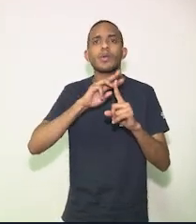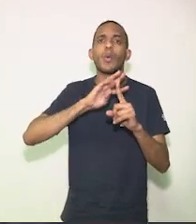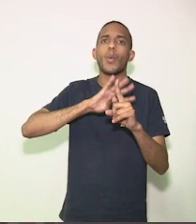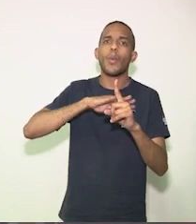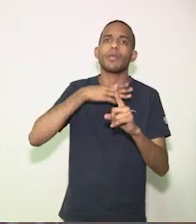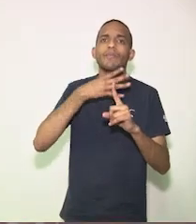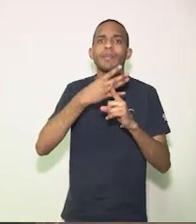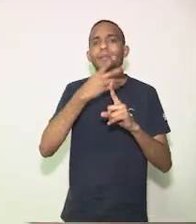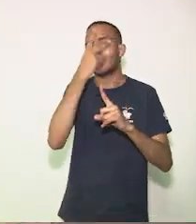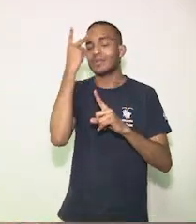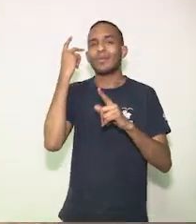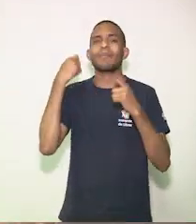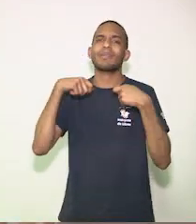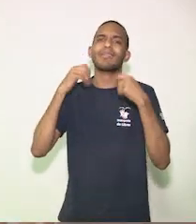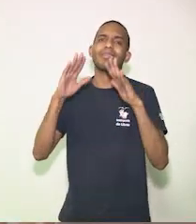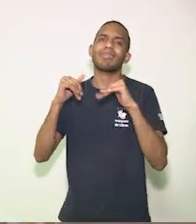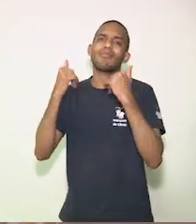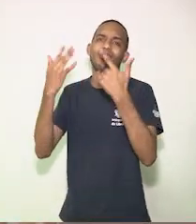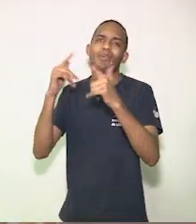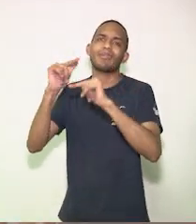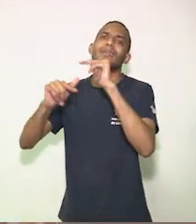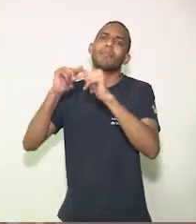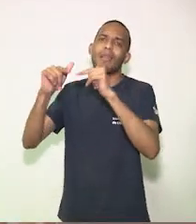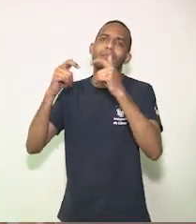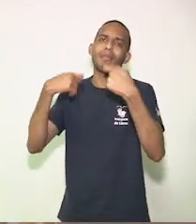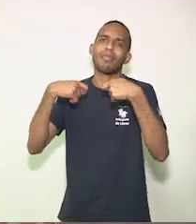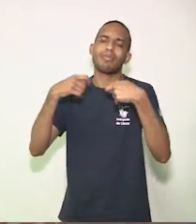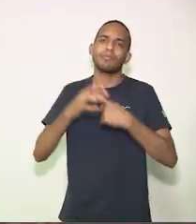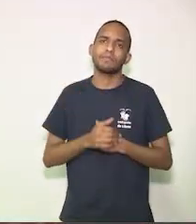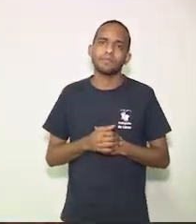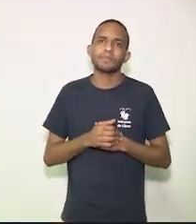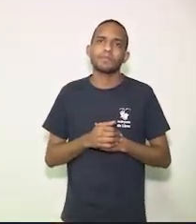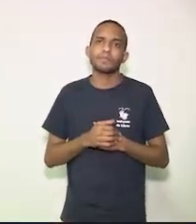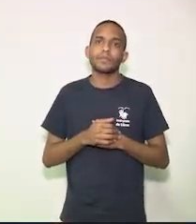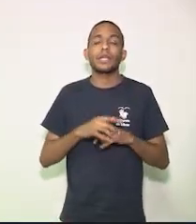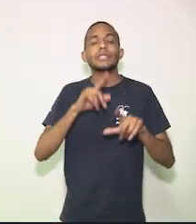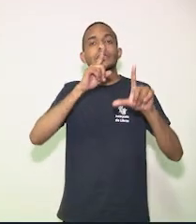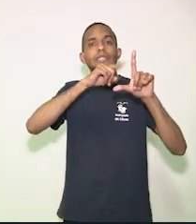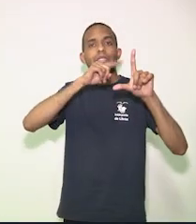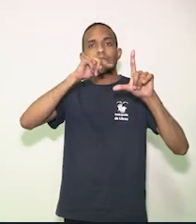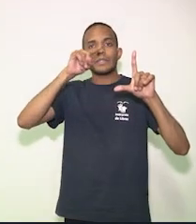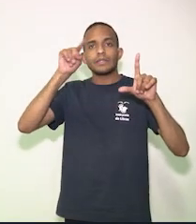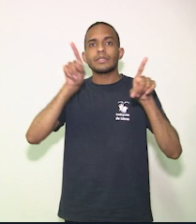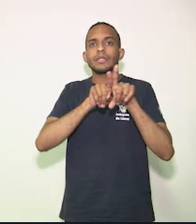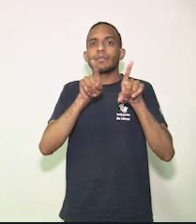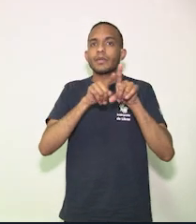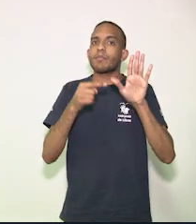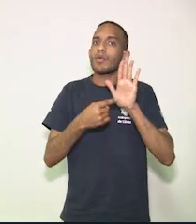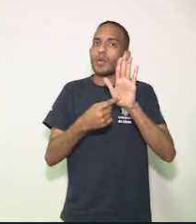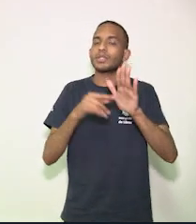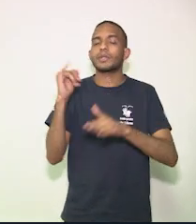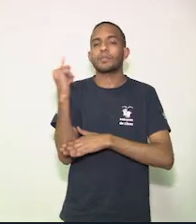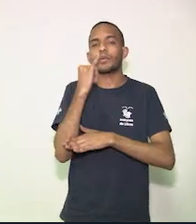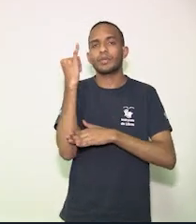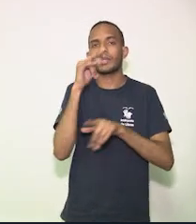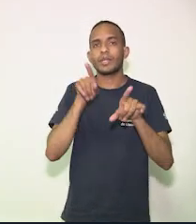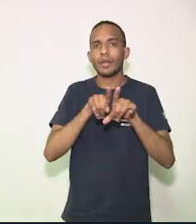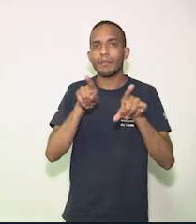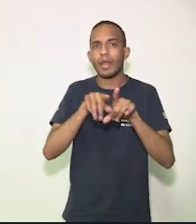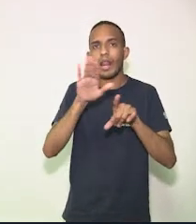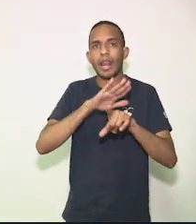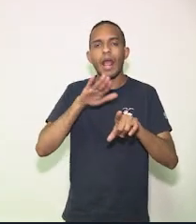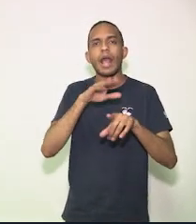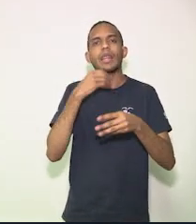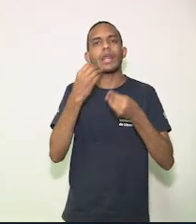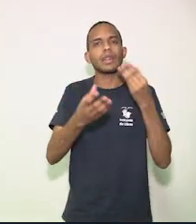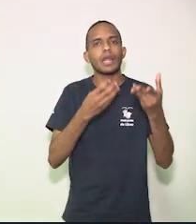maior do que aquelas pessoas que têm que sair para trabalhar. Aqui, este gráfico também é bastante importante,